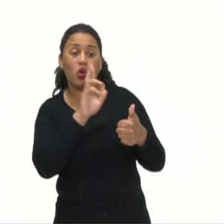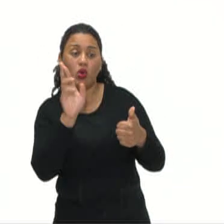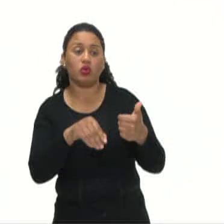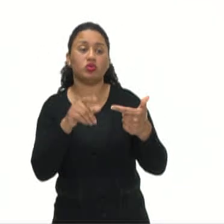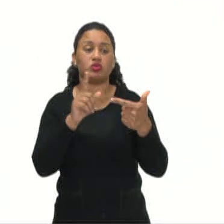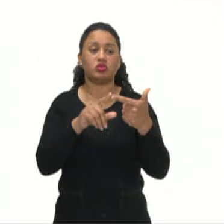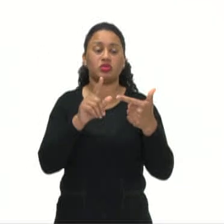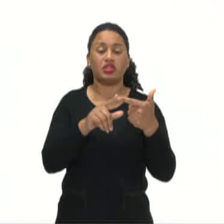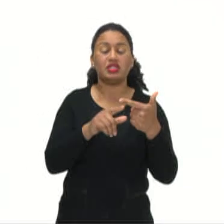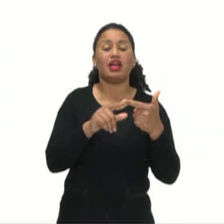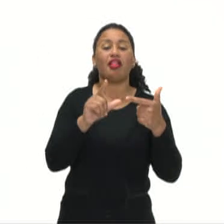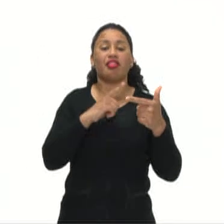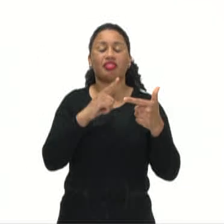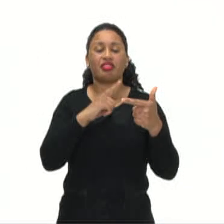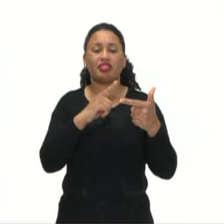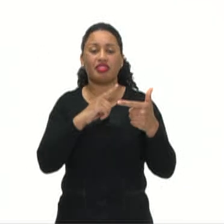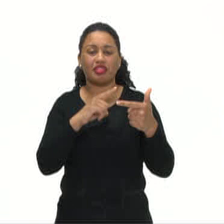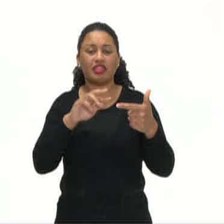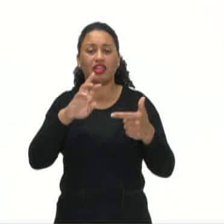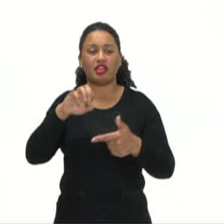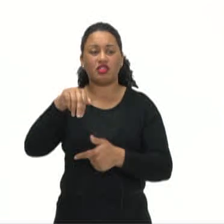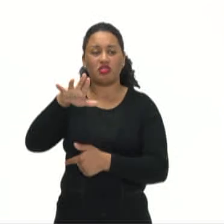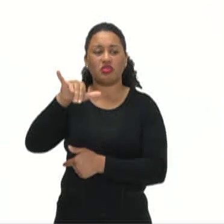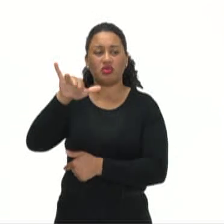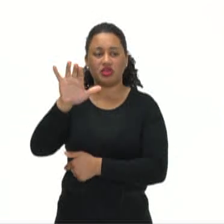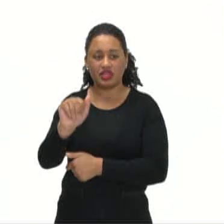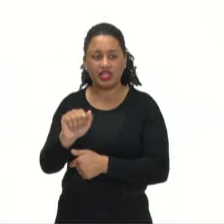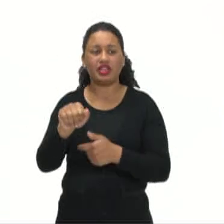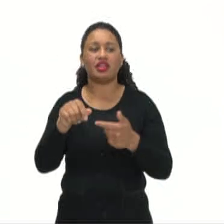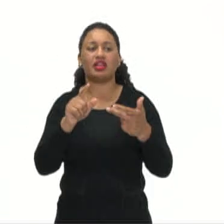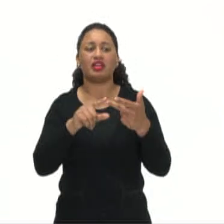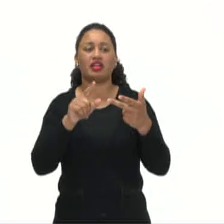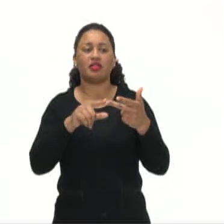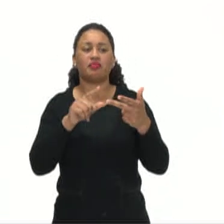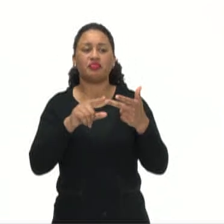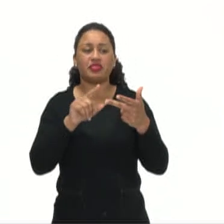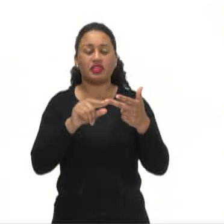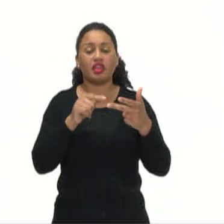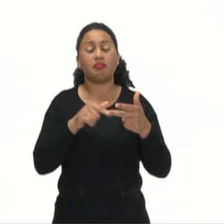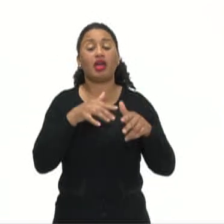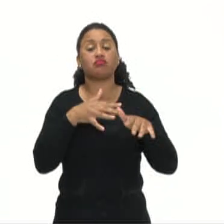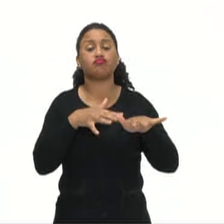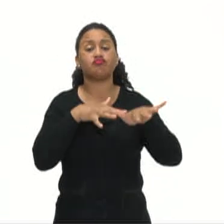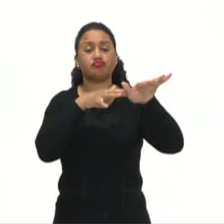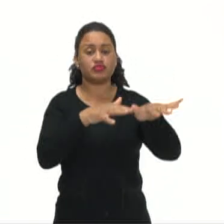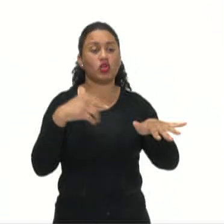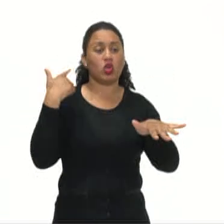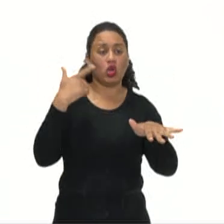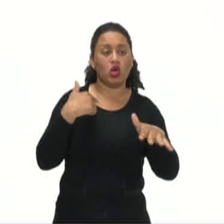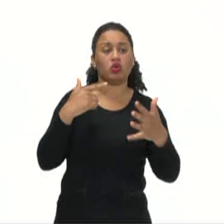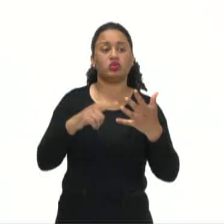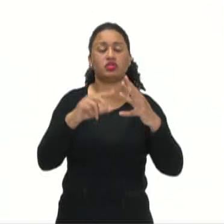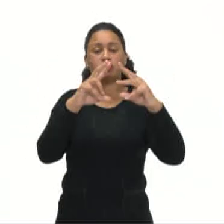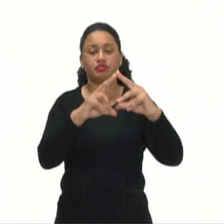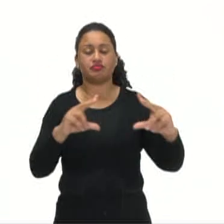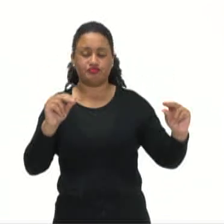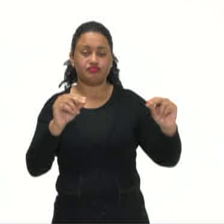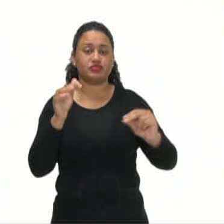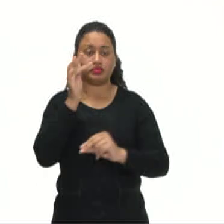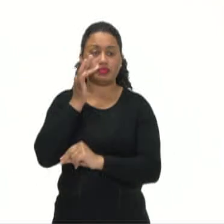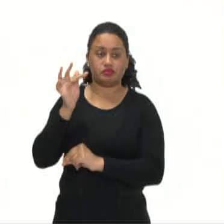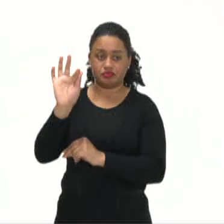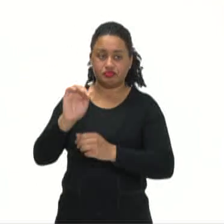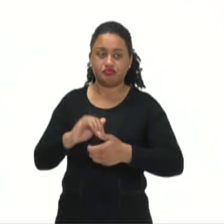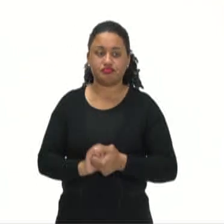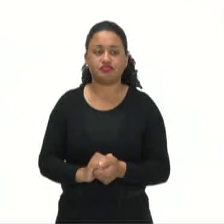Istambul na Turquia, Londres no Reino Unido, Paris na França. Em 2010, o número de habitantes na Europa que vivia em área